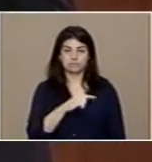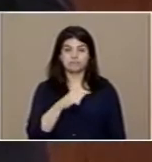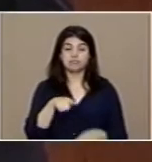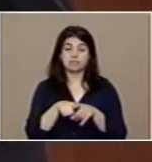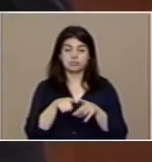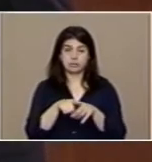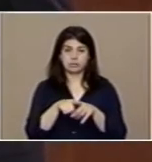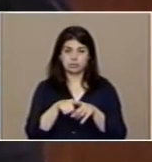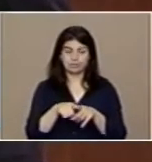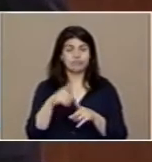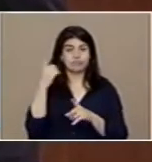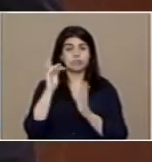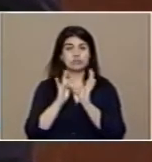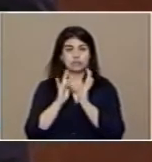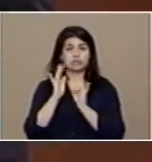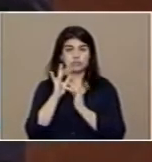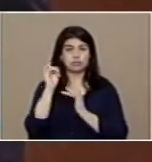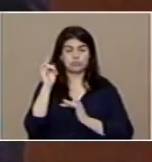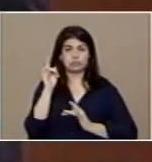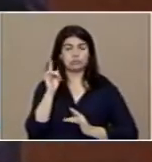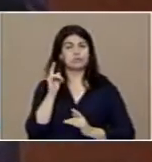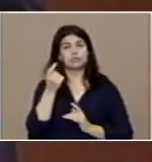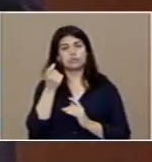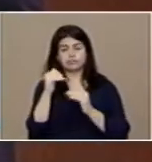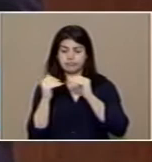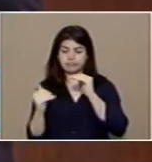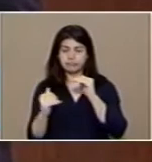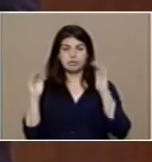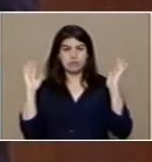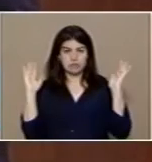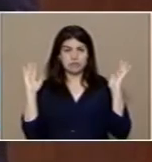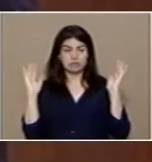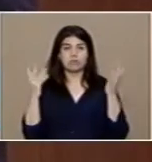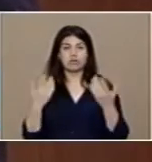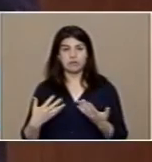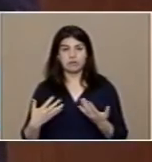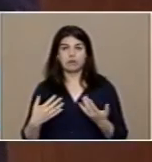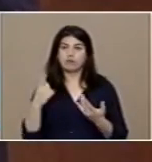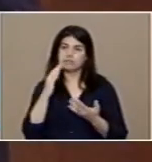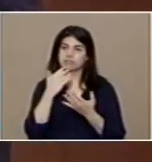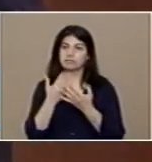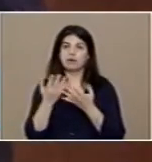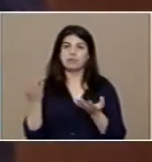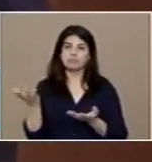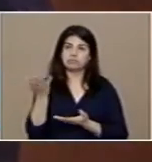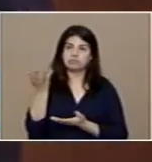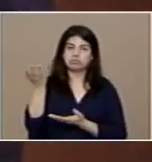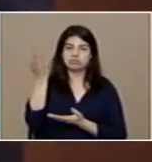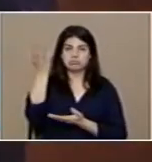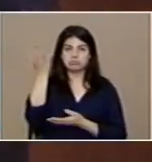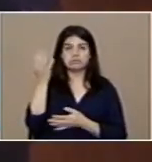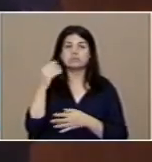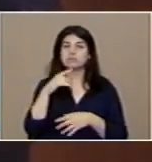Jesus que por um pouco foi inferior aos anjos vê-lo agora coroado de glória e de honra